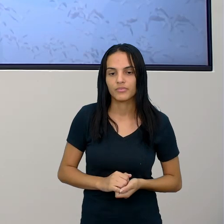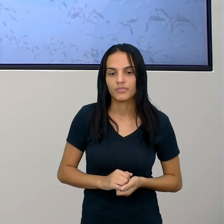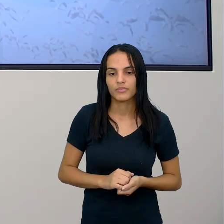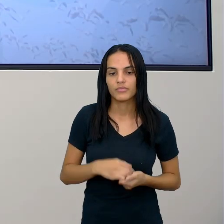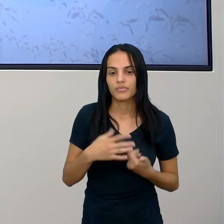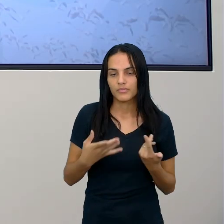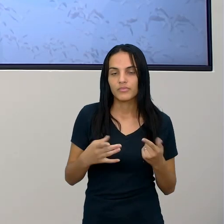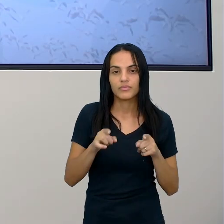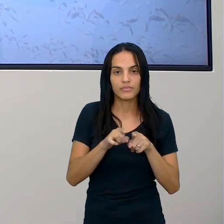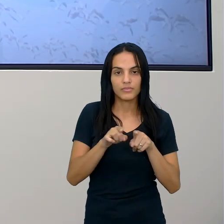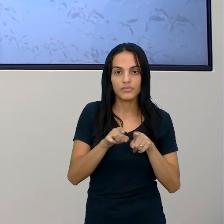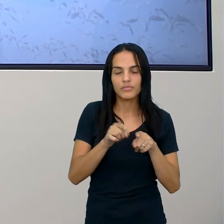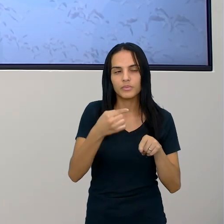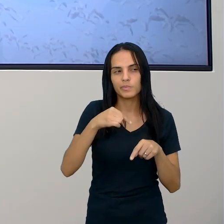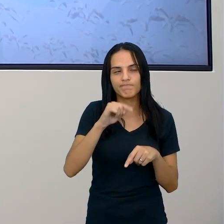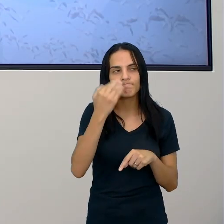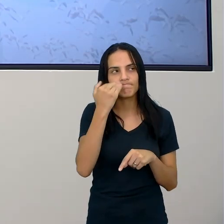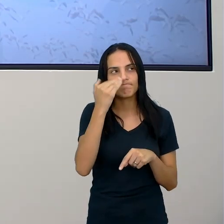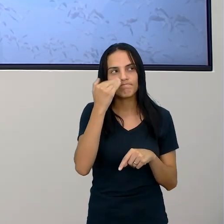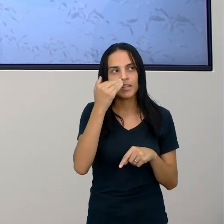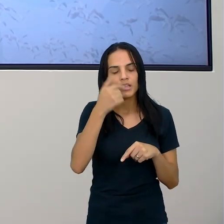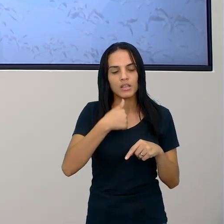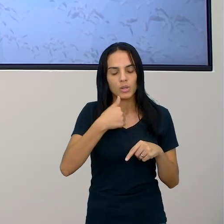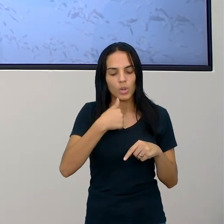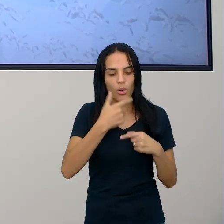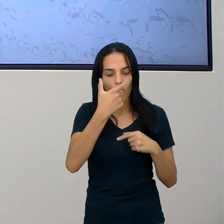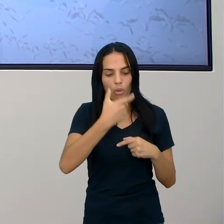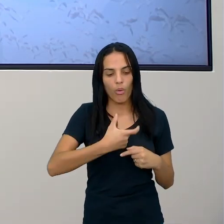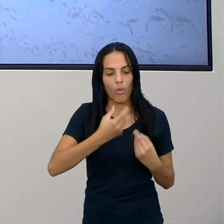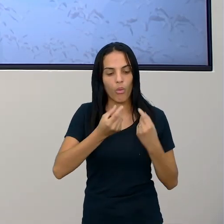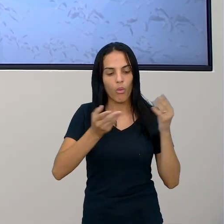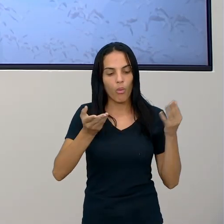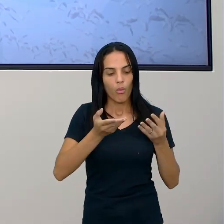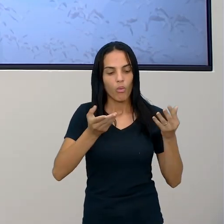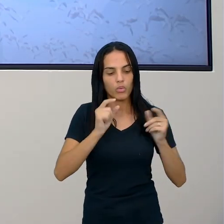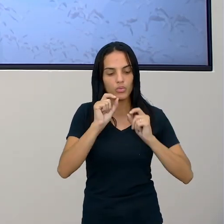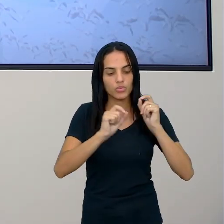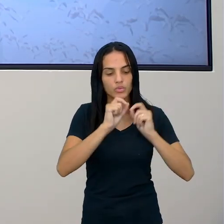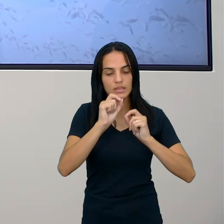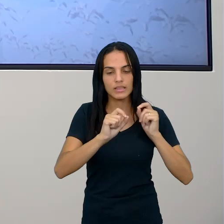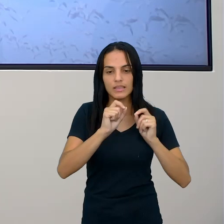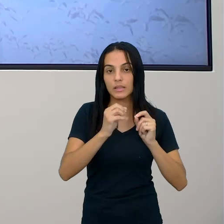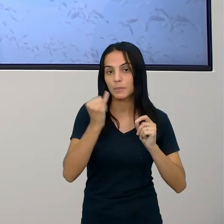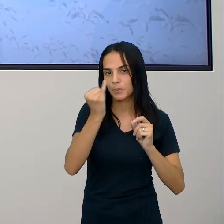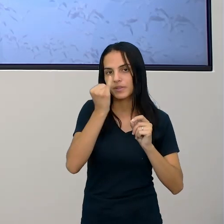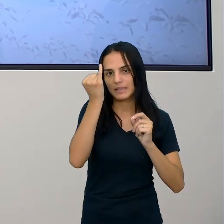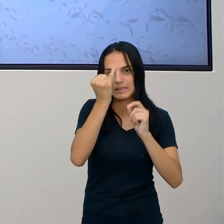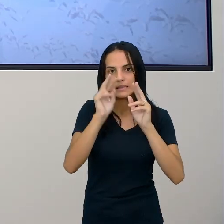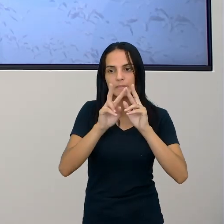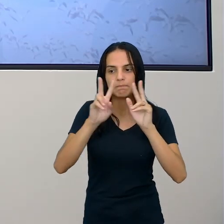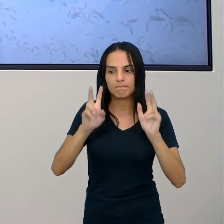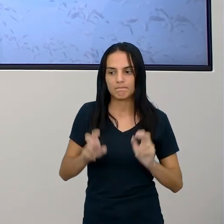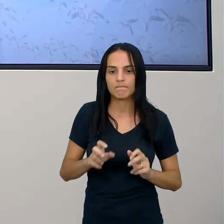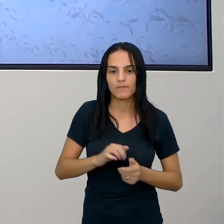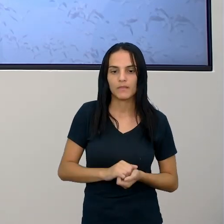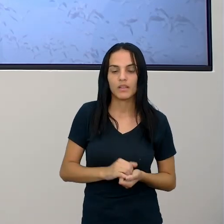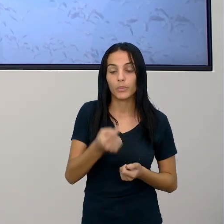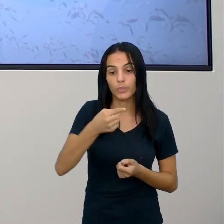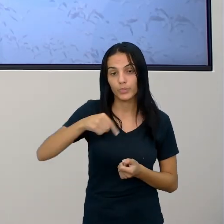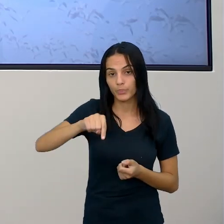isso também nos faz entender o que nós nos tornamos hoje. Então, está aí a importância desse assunto, né? Então, quando